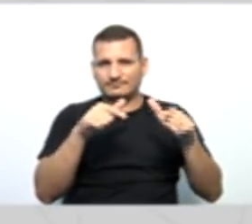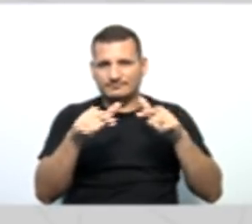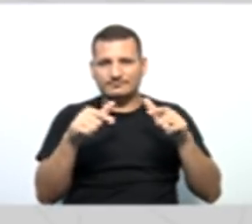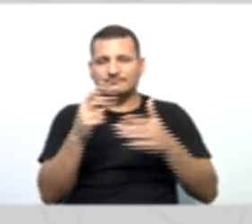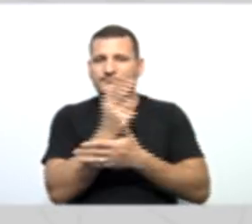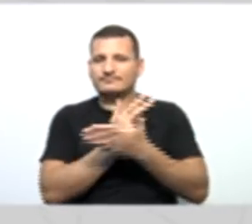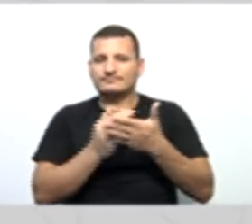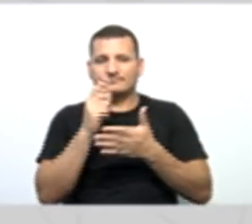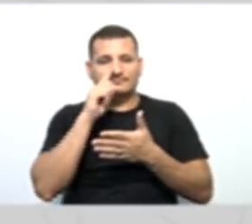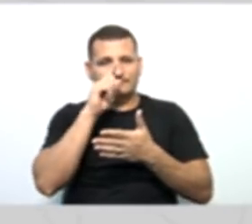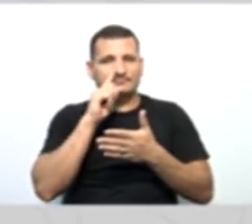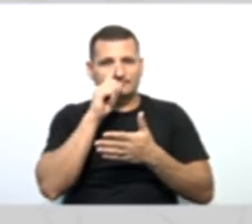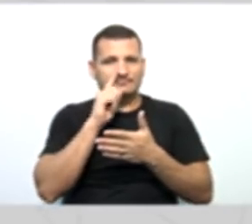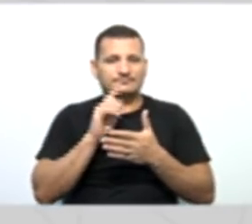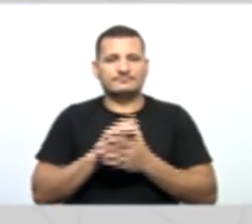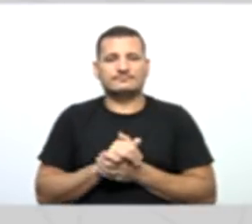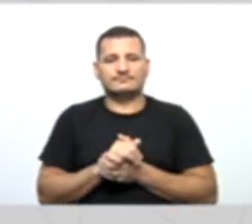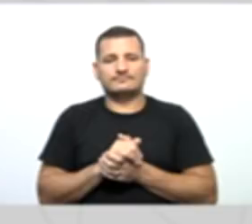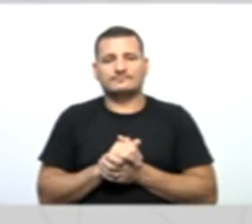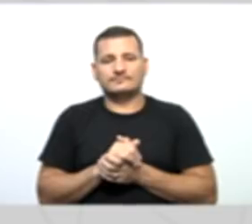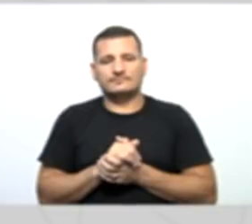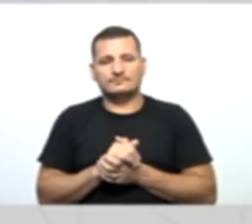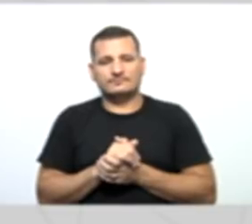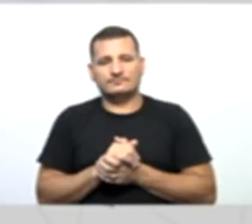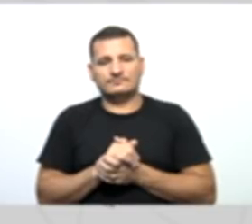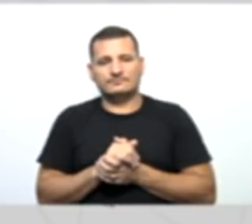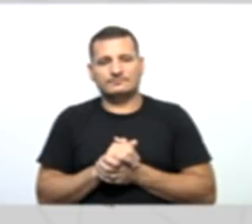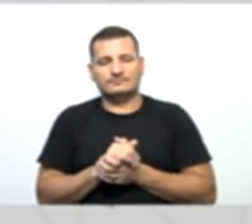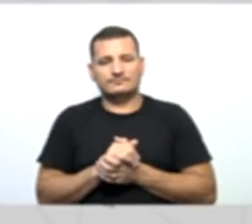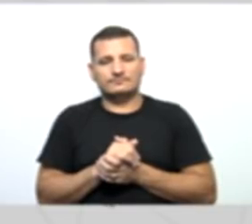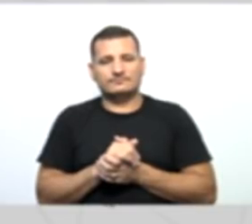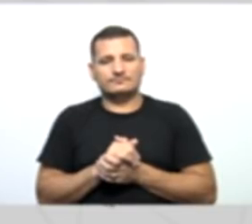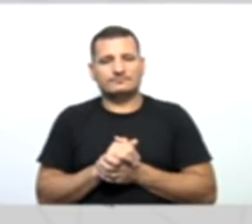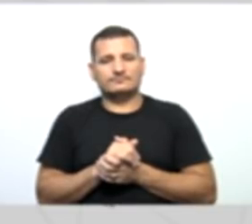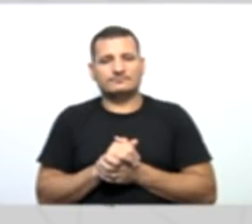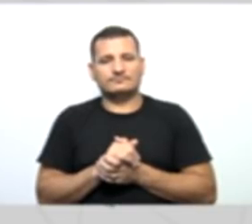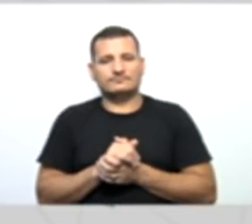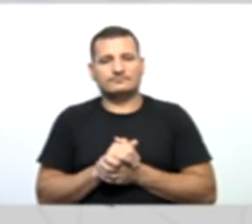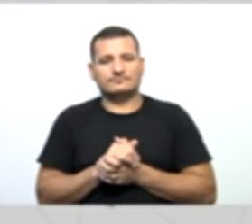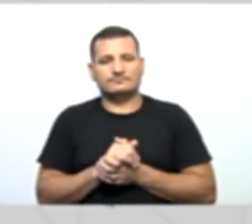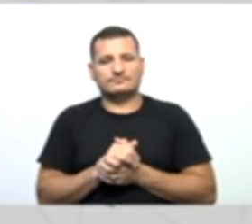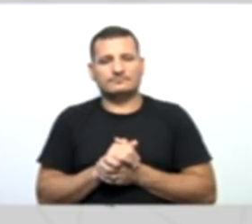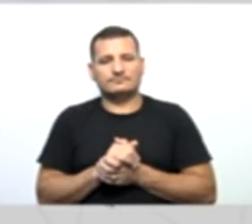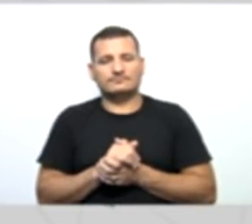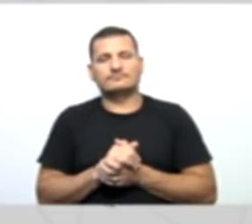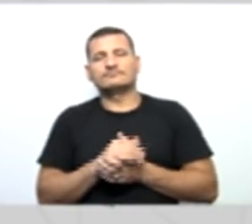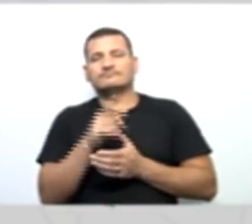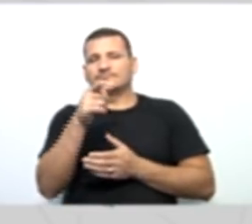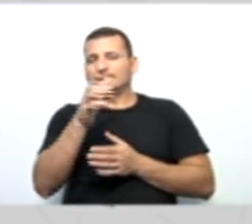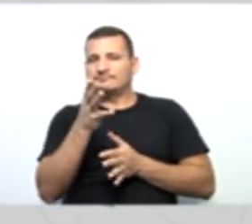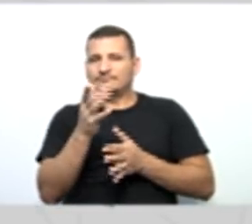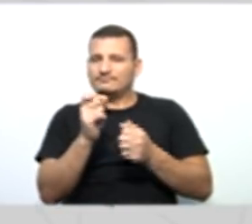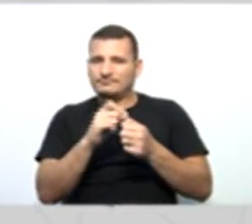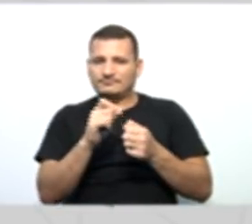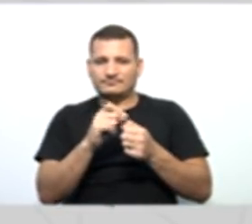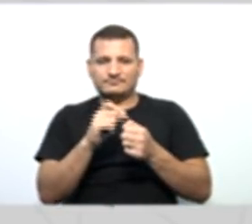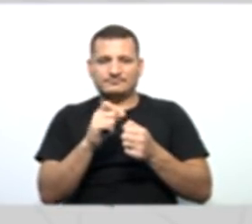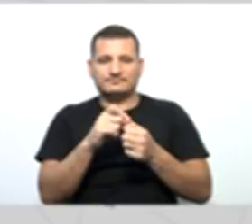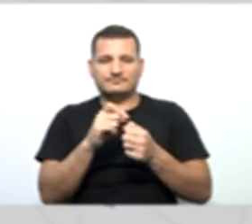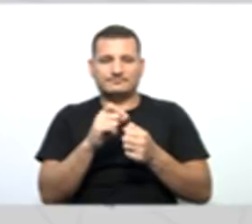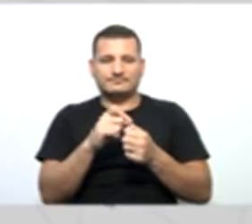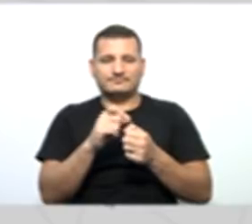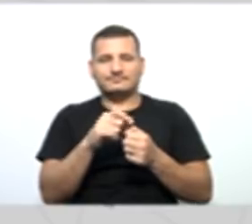ser verificado na hora de você fazer o seu mapa de risco. Eu acredito que você fez na hora, não é, de elaborar essa